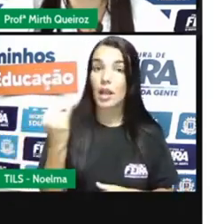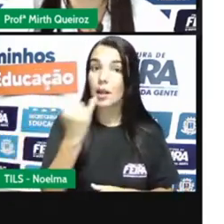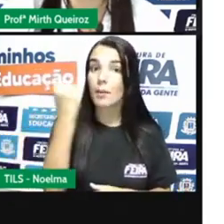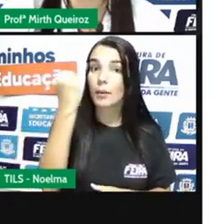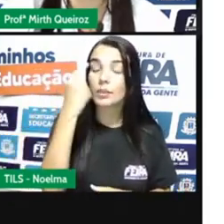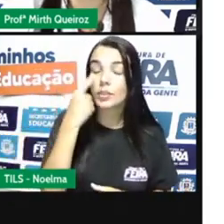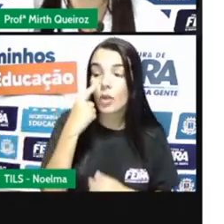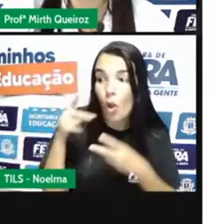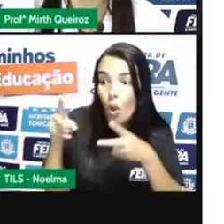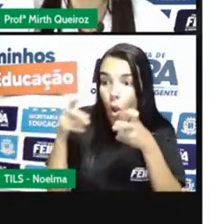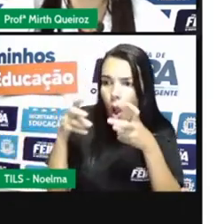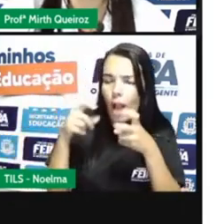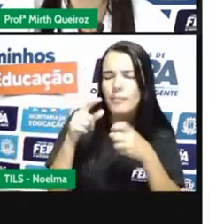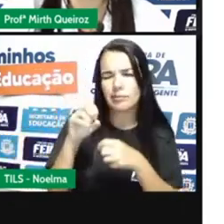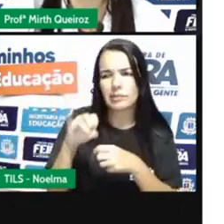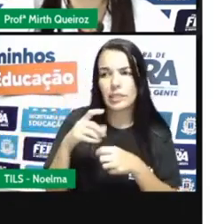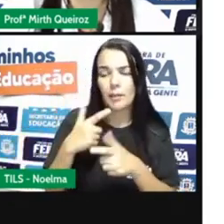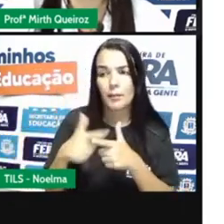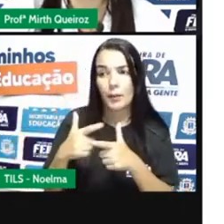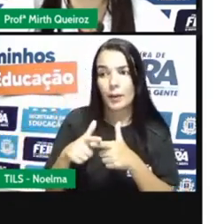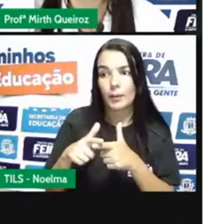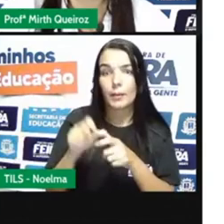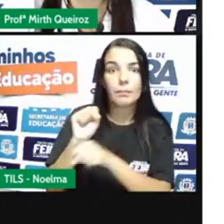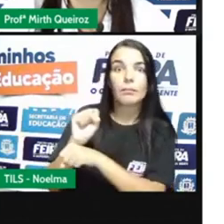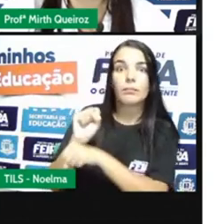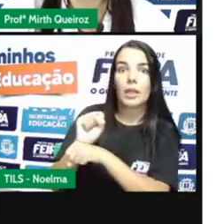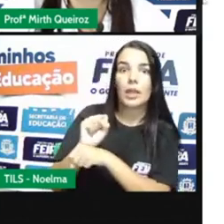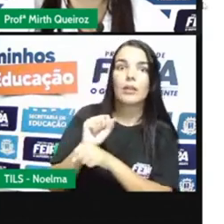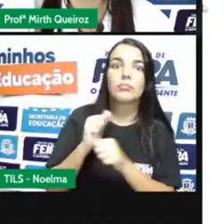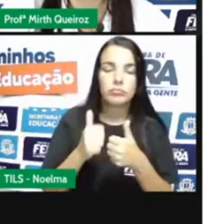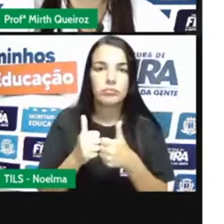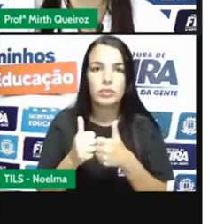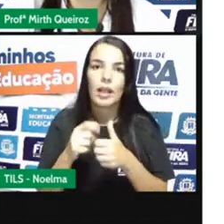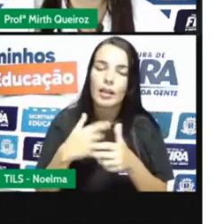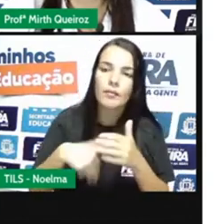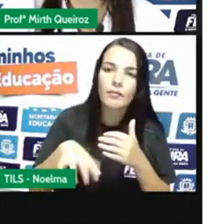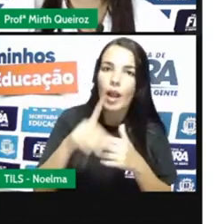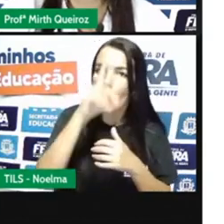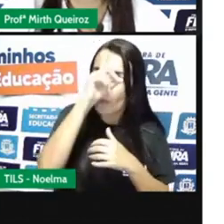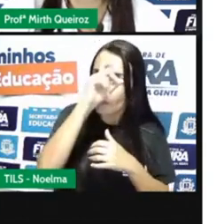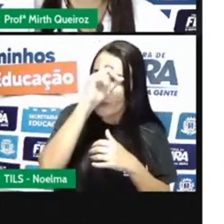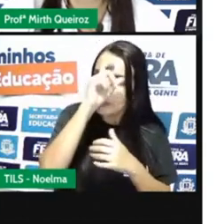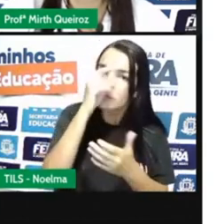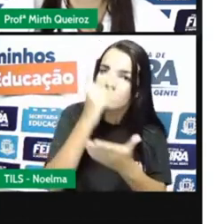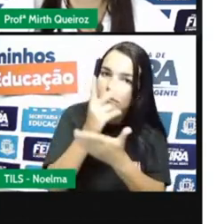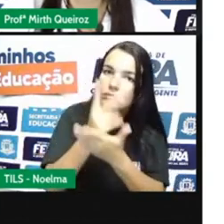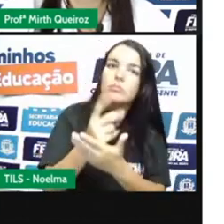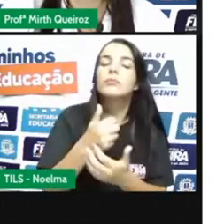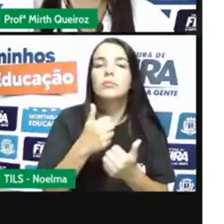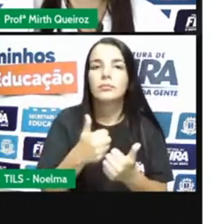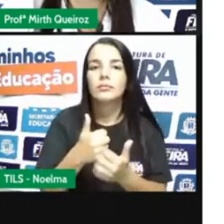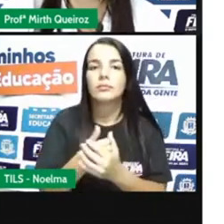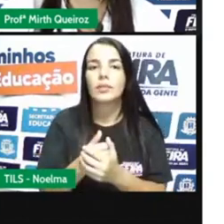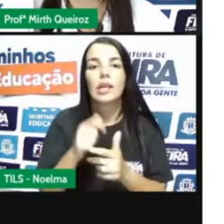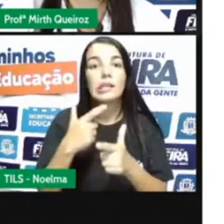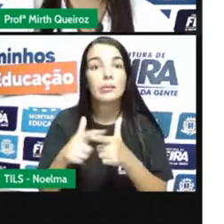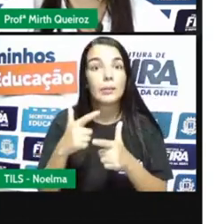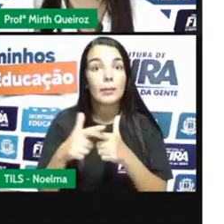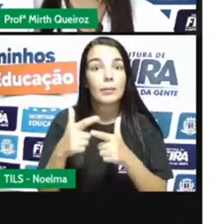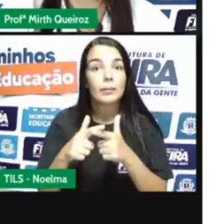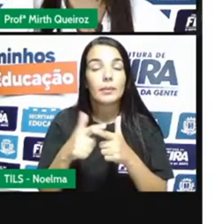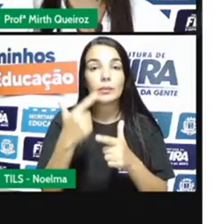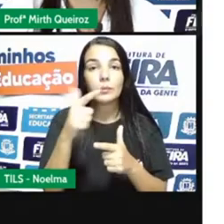nos sinais que a criança emite antes e depois de entrar na rotina de exercício. Problemas